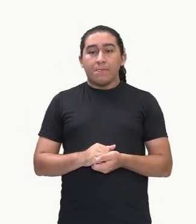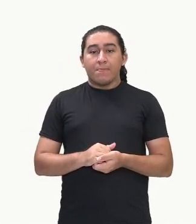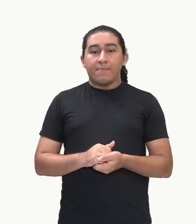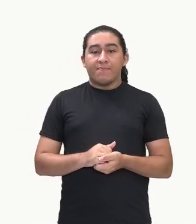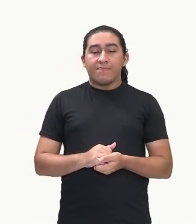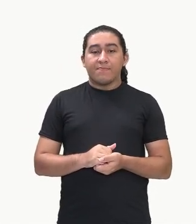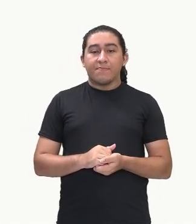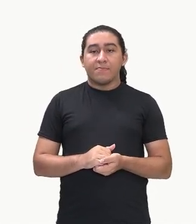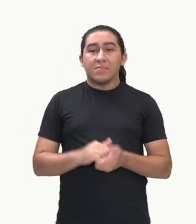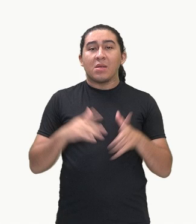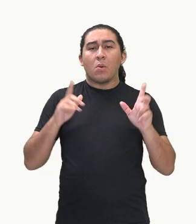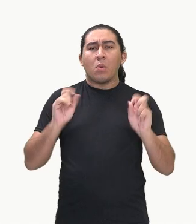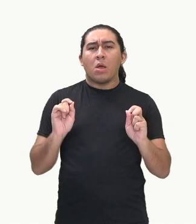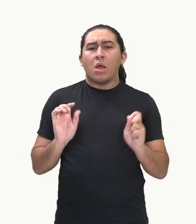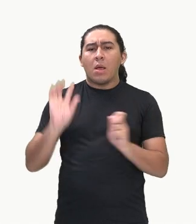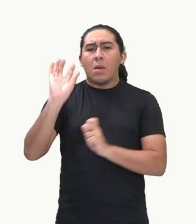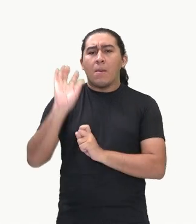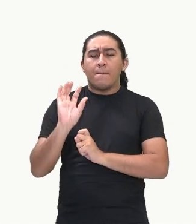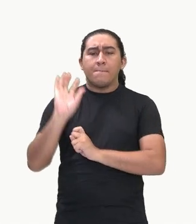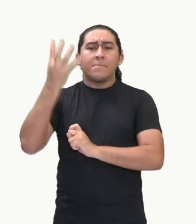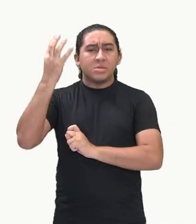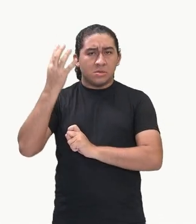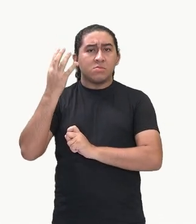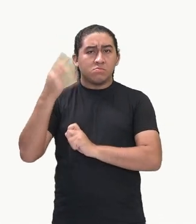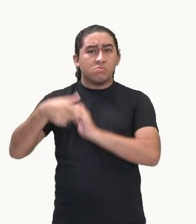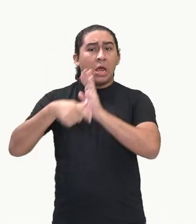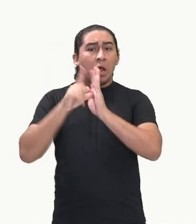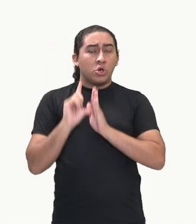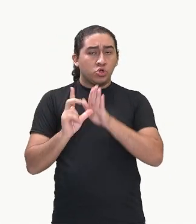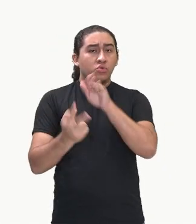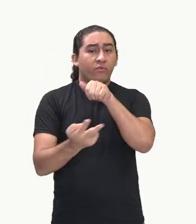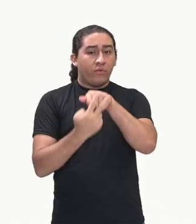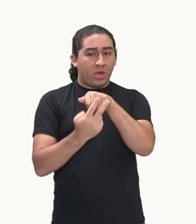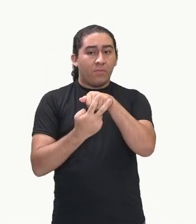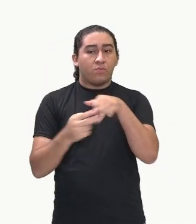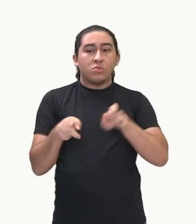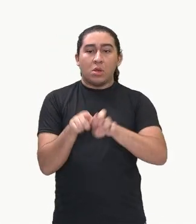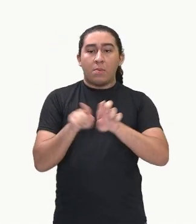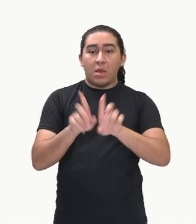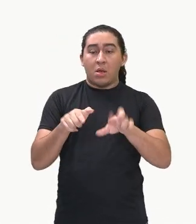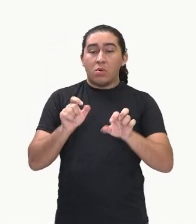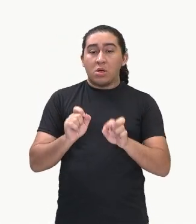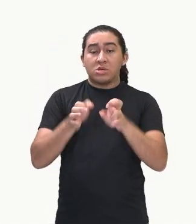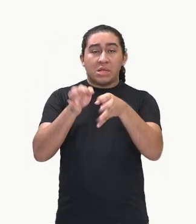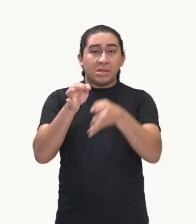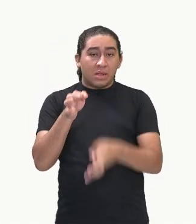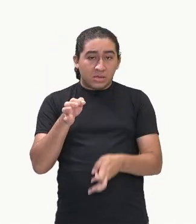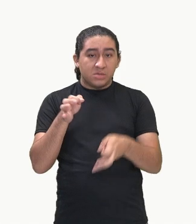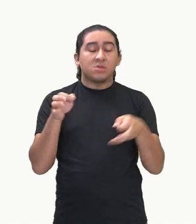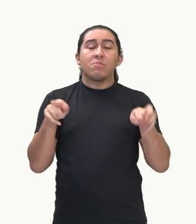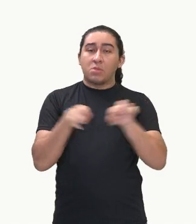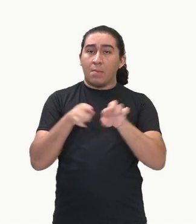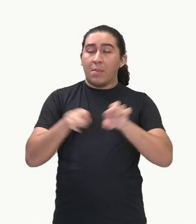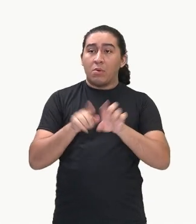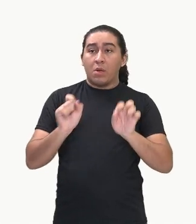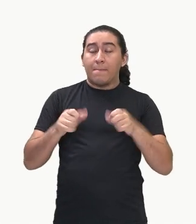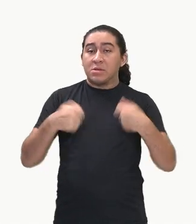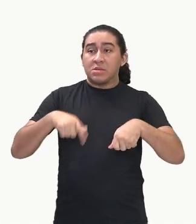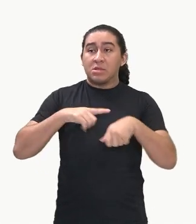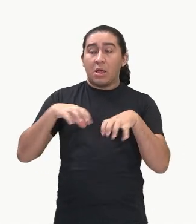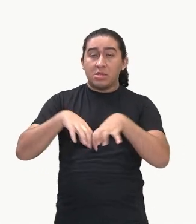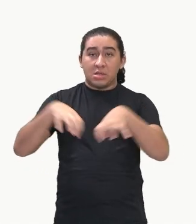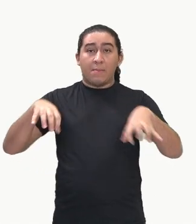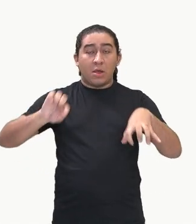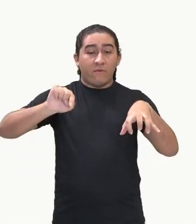noite, eles apareceram. Ele vem antes do verbo, é extenso, então tem que separar por vírgula. Porque